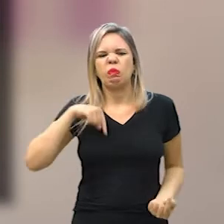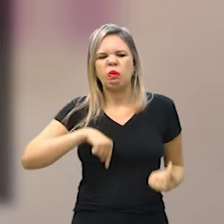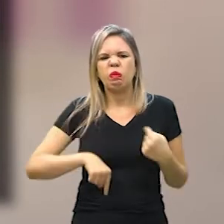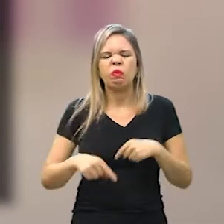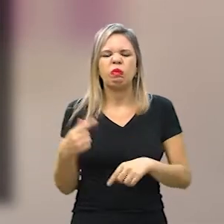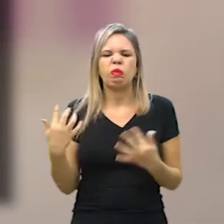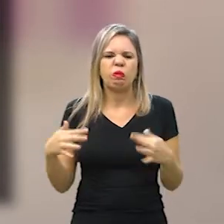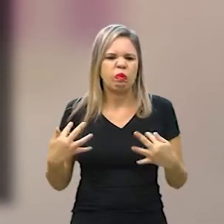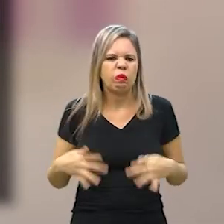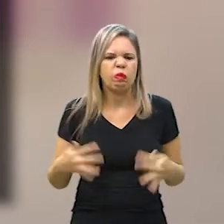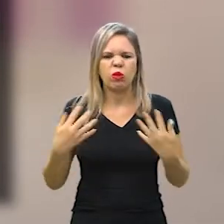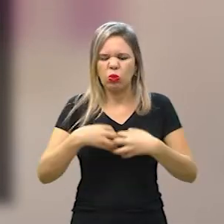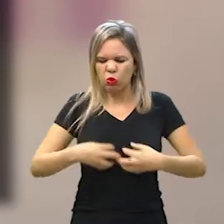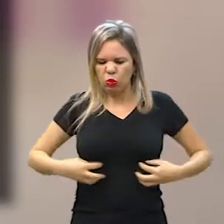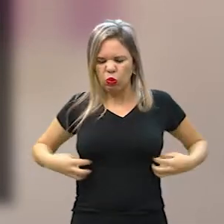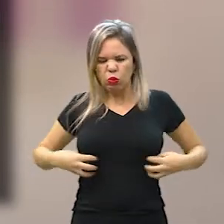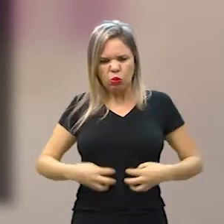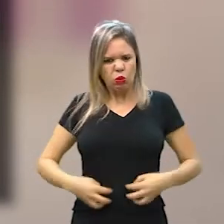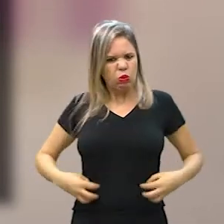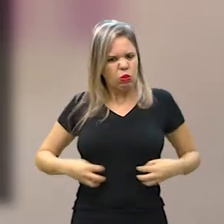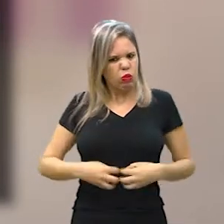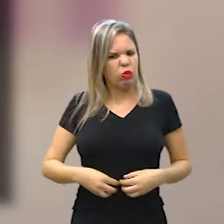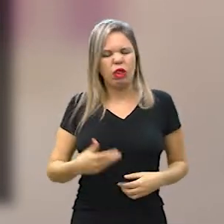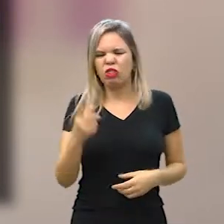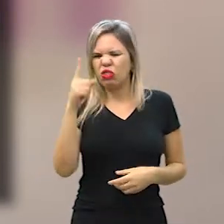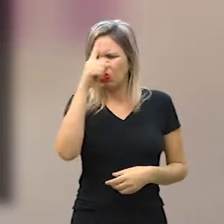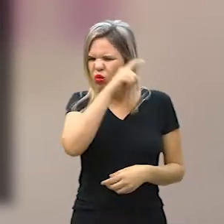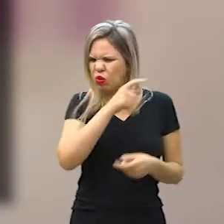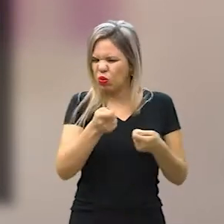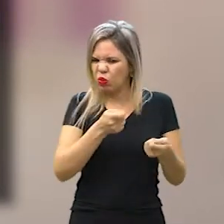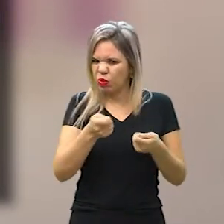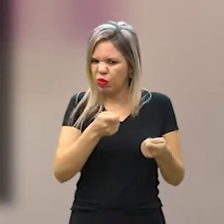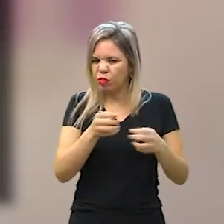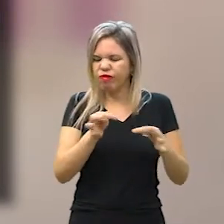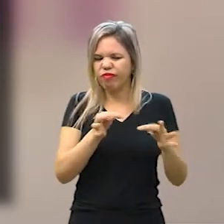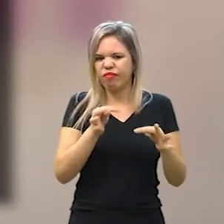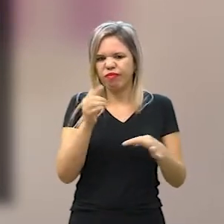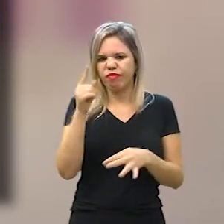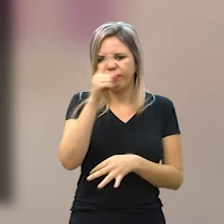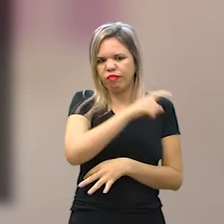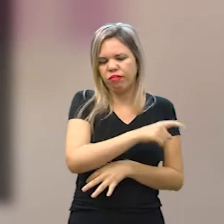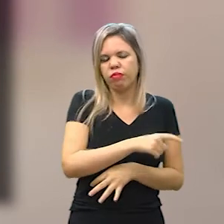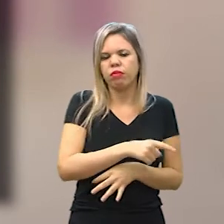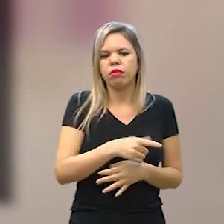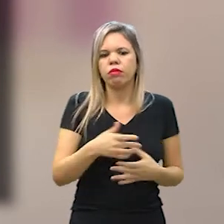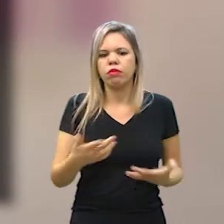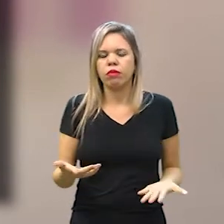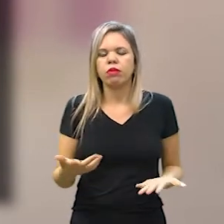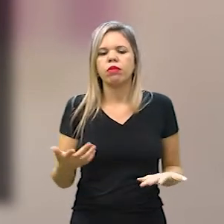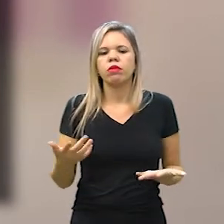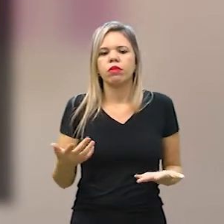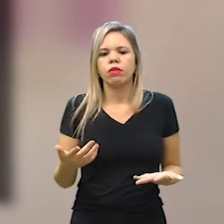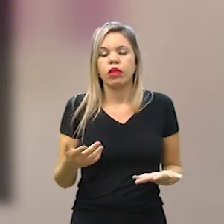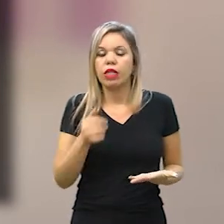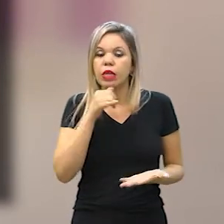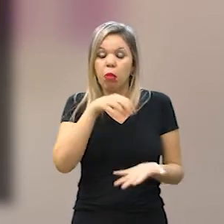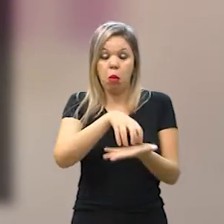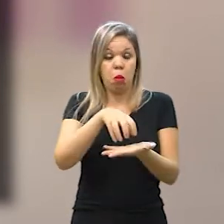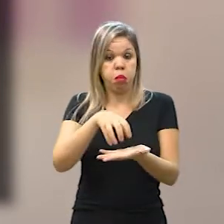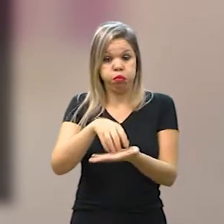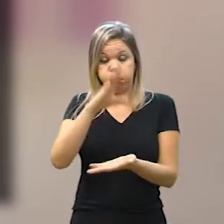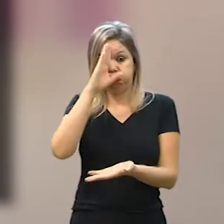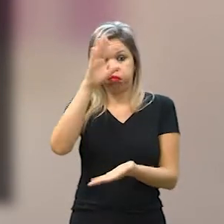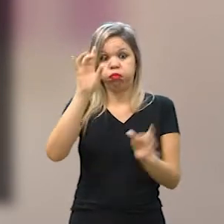organismo, e de difícil controle, difícil tratamento, inclusive, tá? Então, mesmo nos maiores